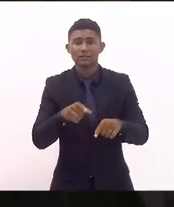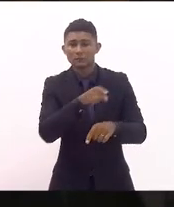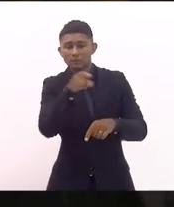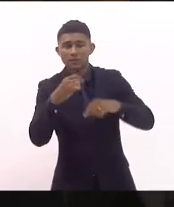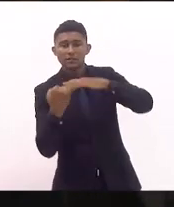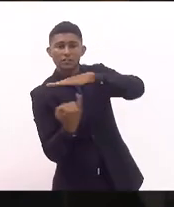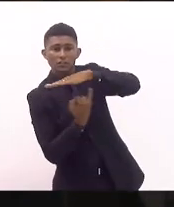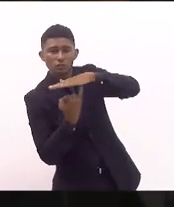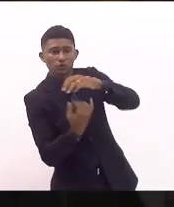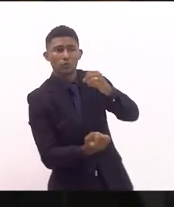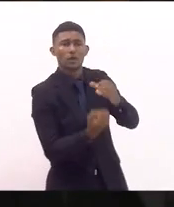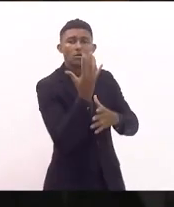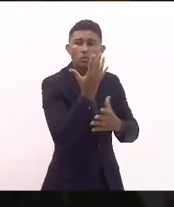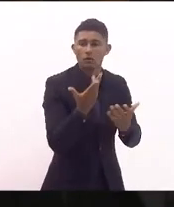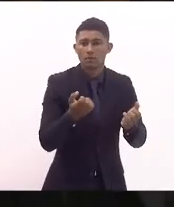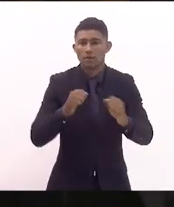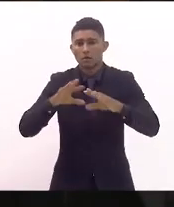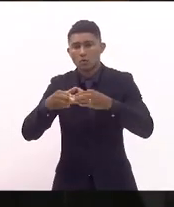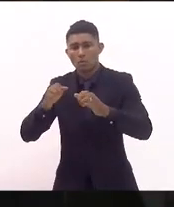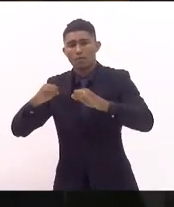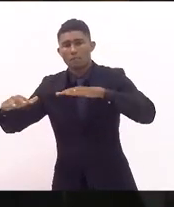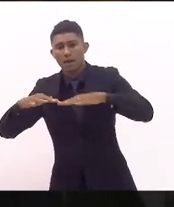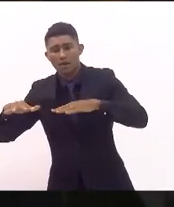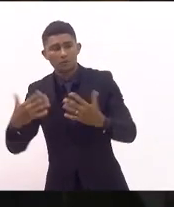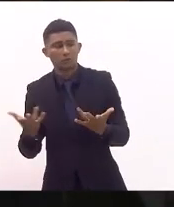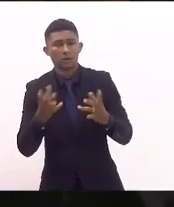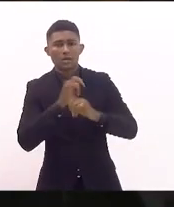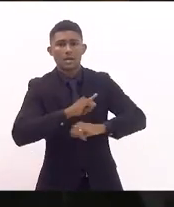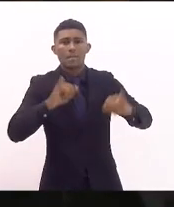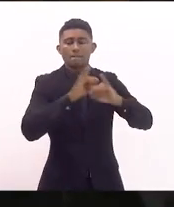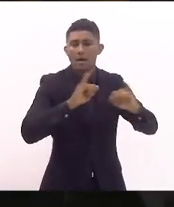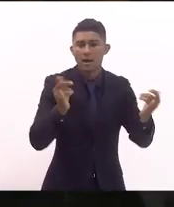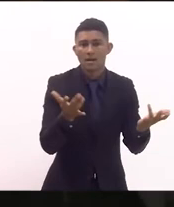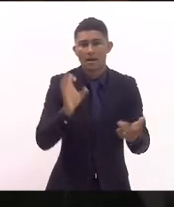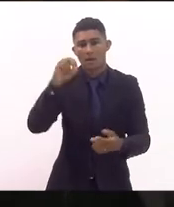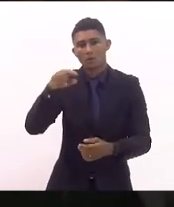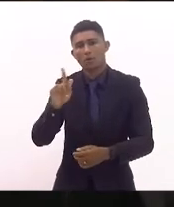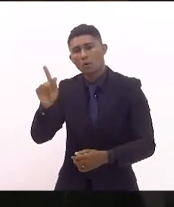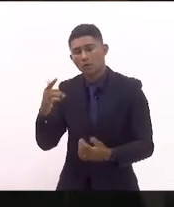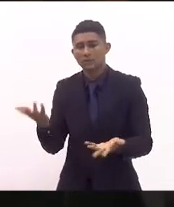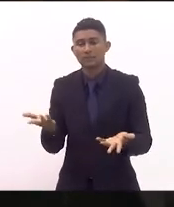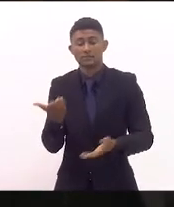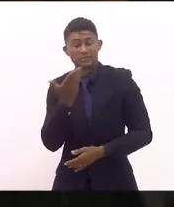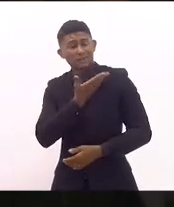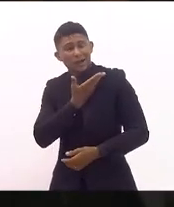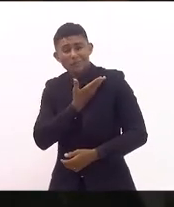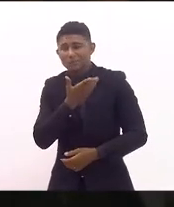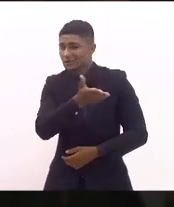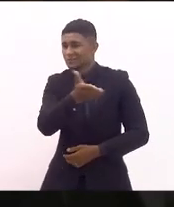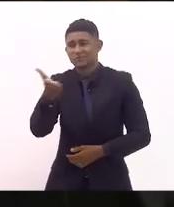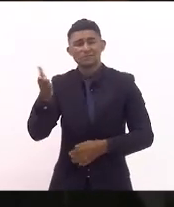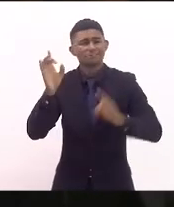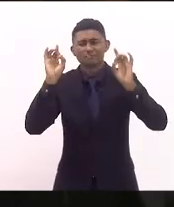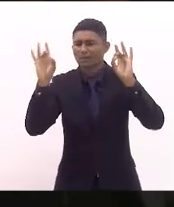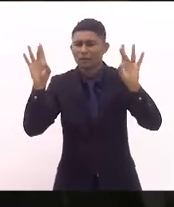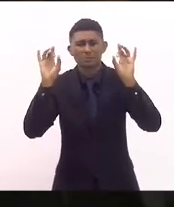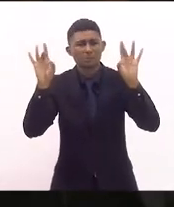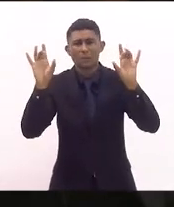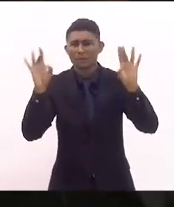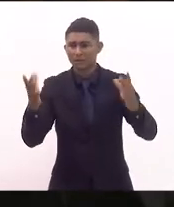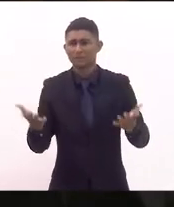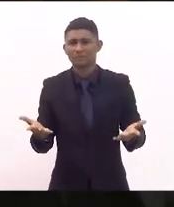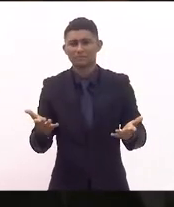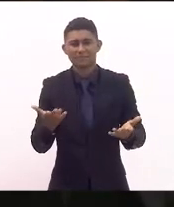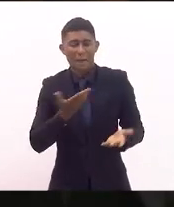institutos, movimentos, campanhas e ONGs. Amigos queridos e especiais, colegas